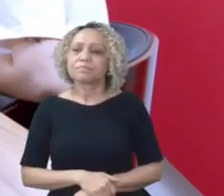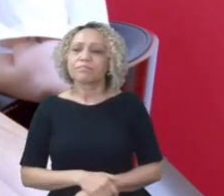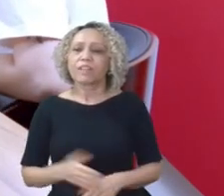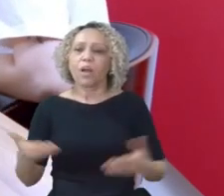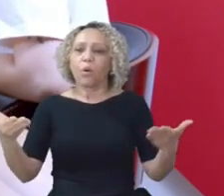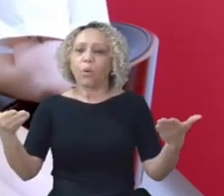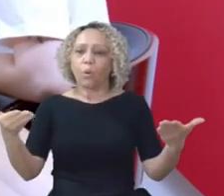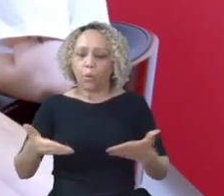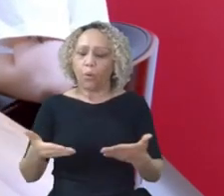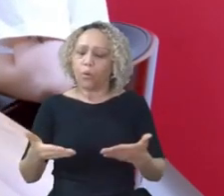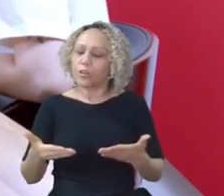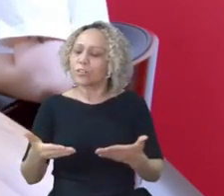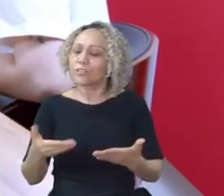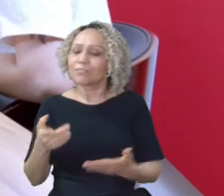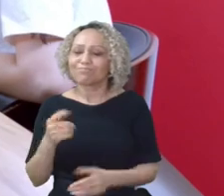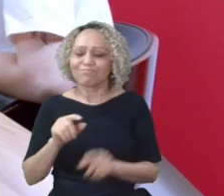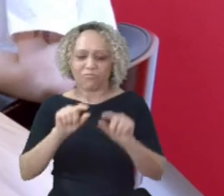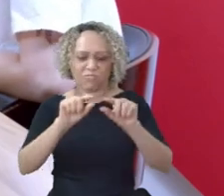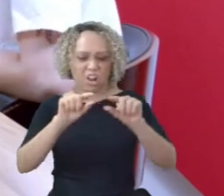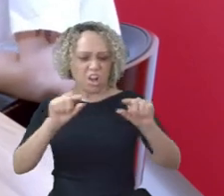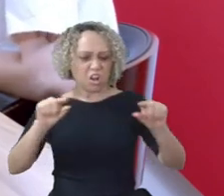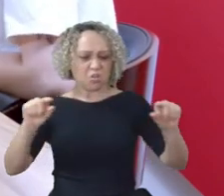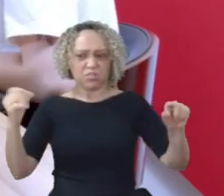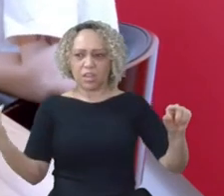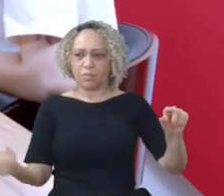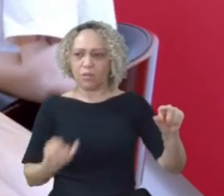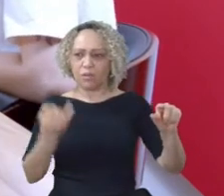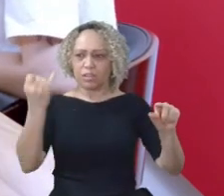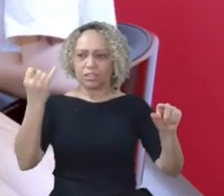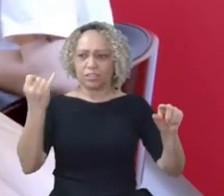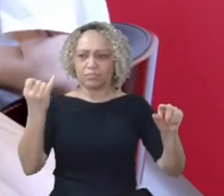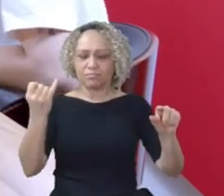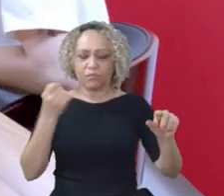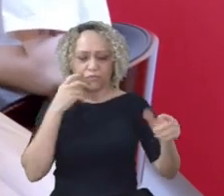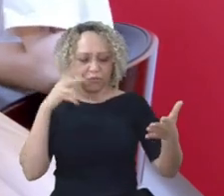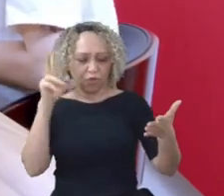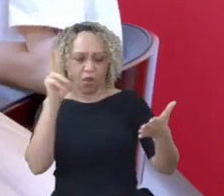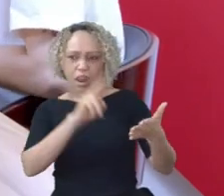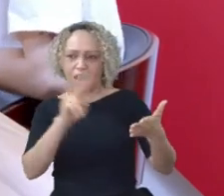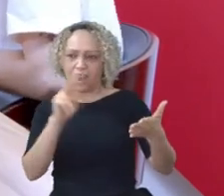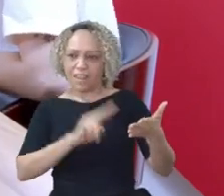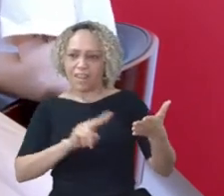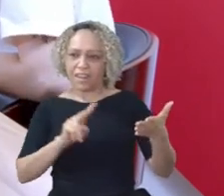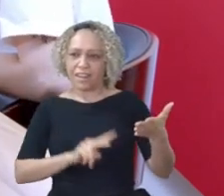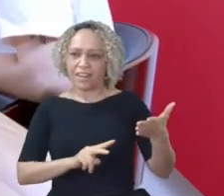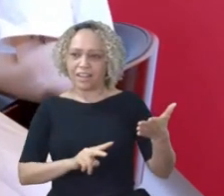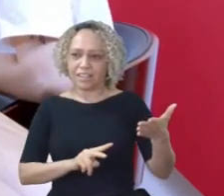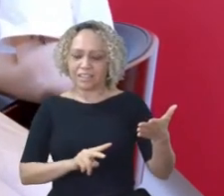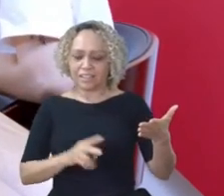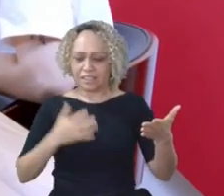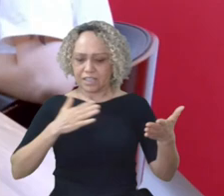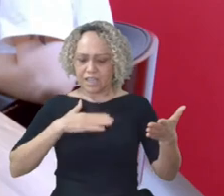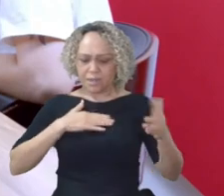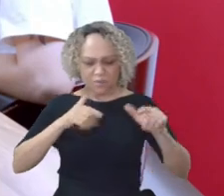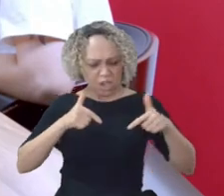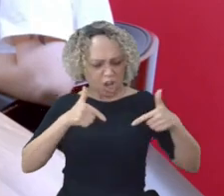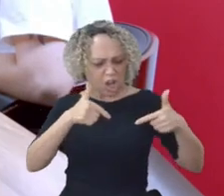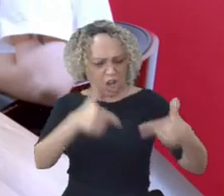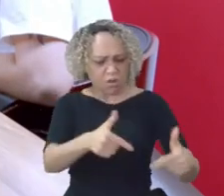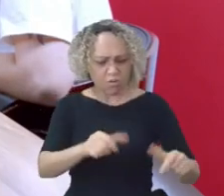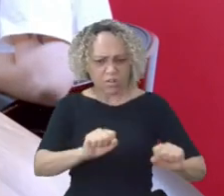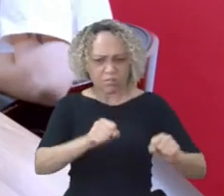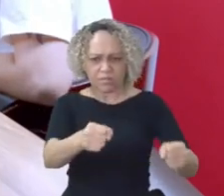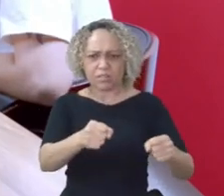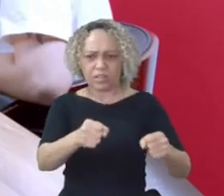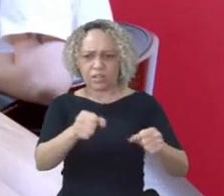hoje não é diferente, né, Carol? Não é diferente. Vou ler, gente. Leia. A minha luta é em defesa dos